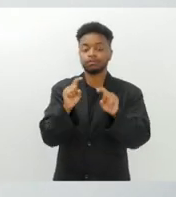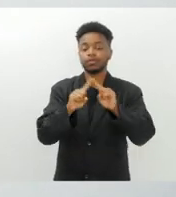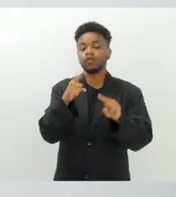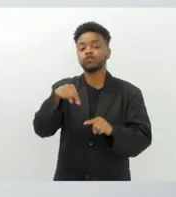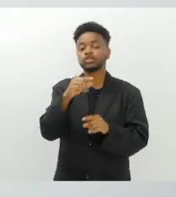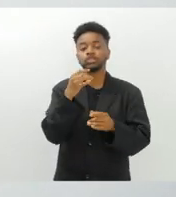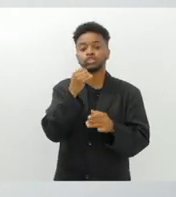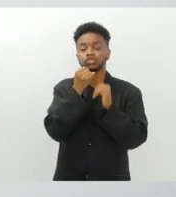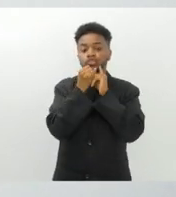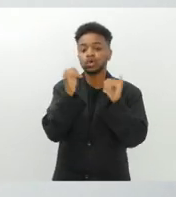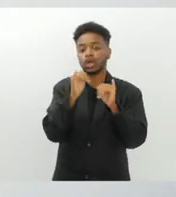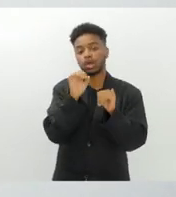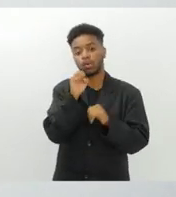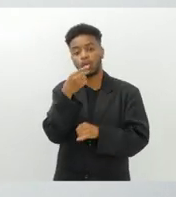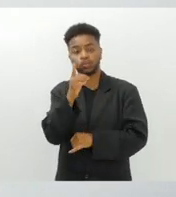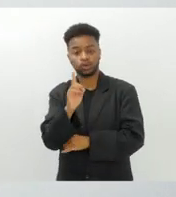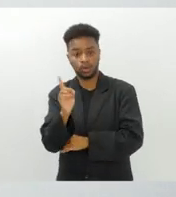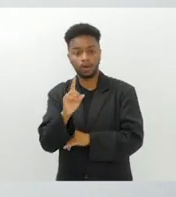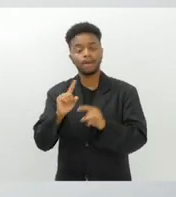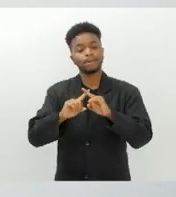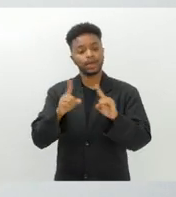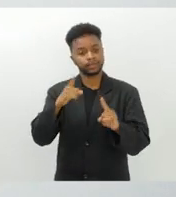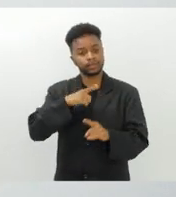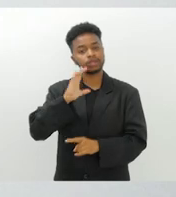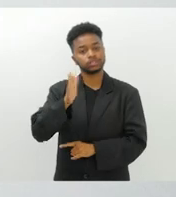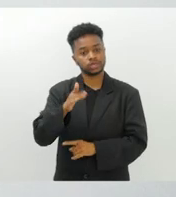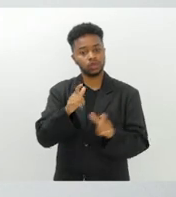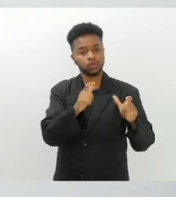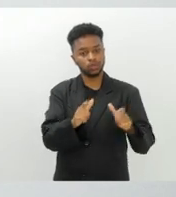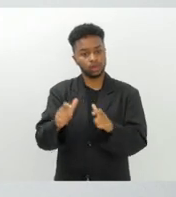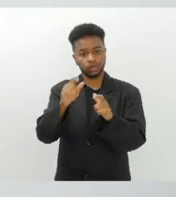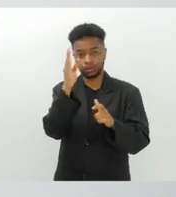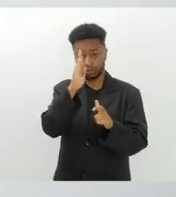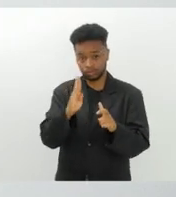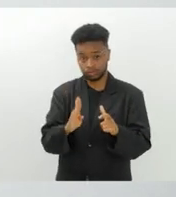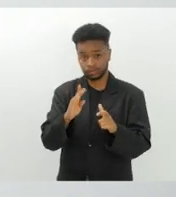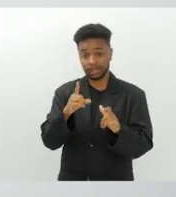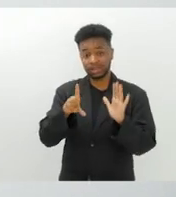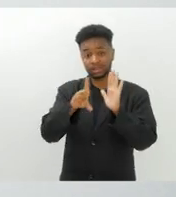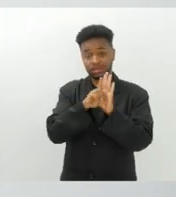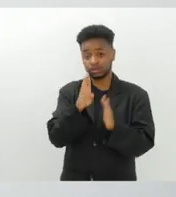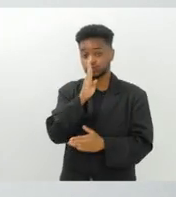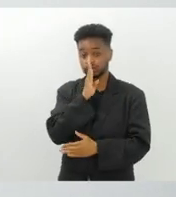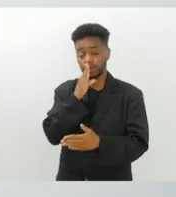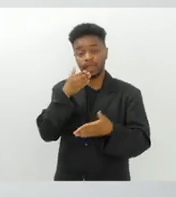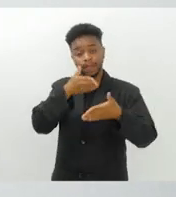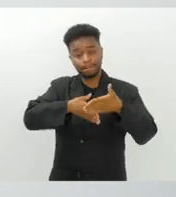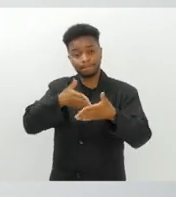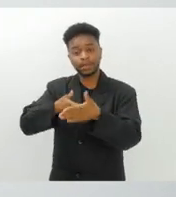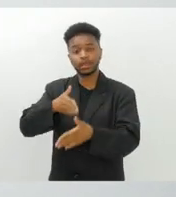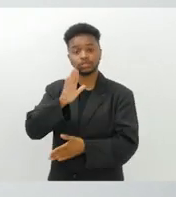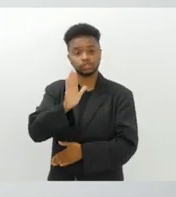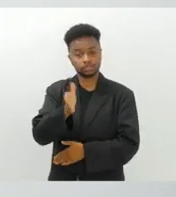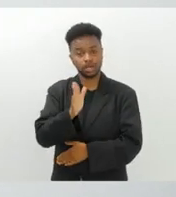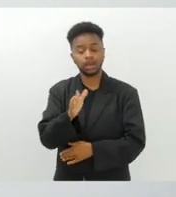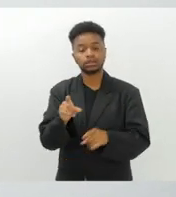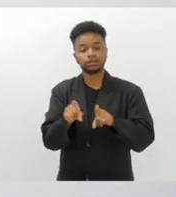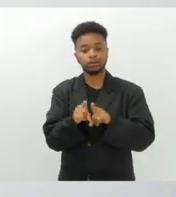vocês ou não, já tem prática pelo Brasil que essa lei do silêncio já impede, inclusive,